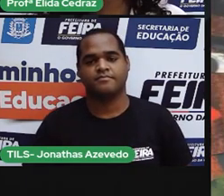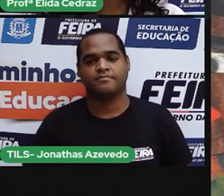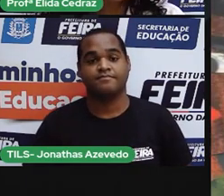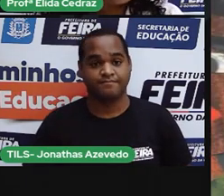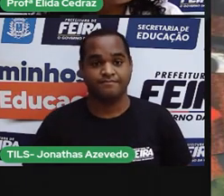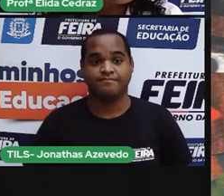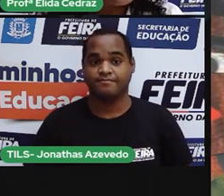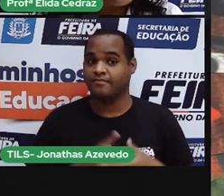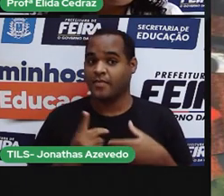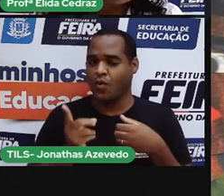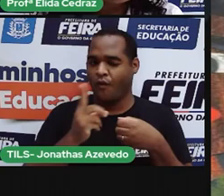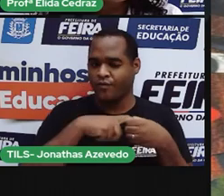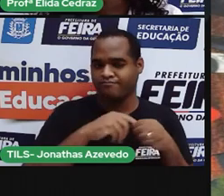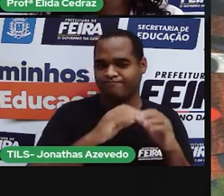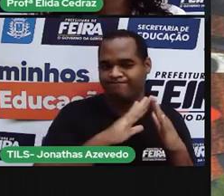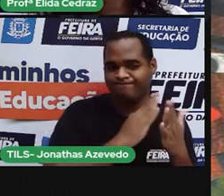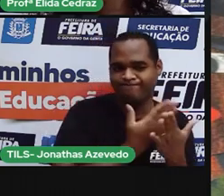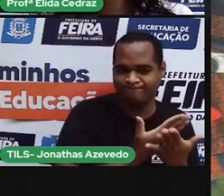Na volta da escola.